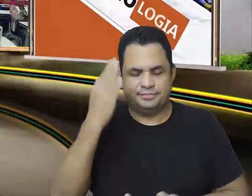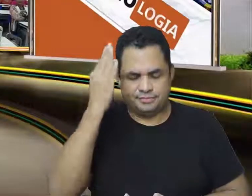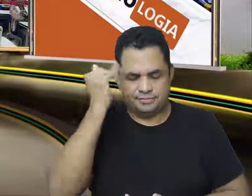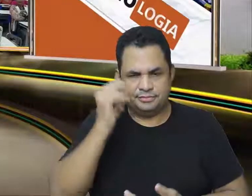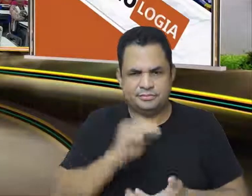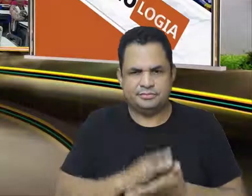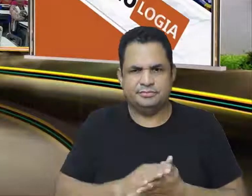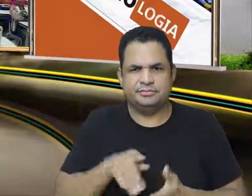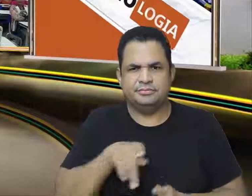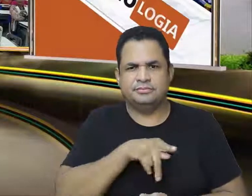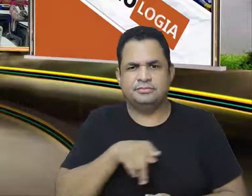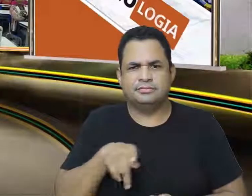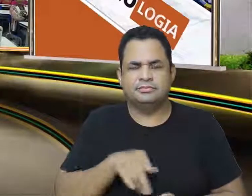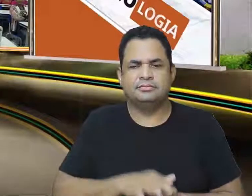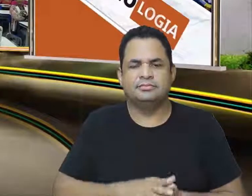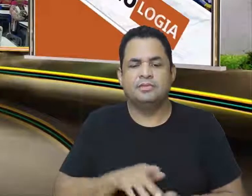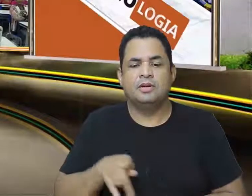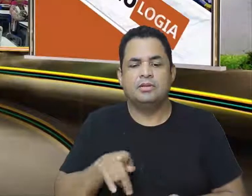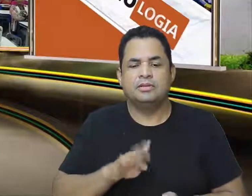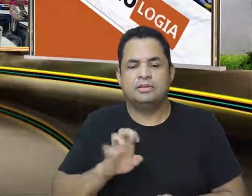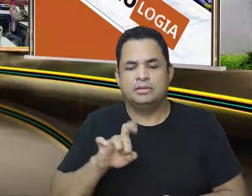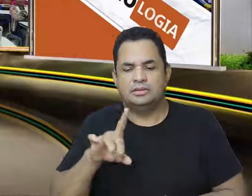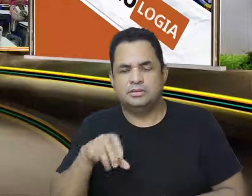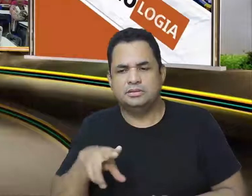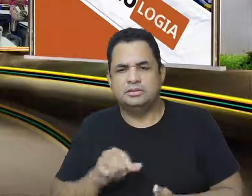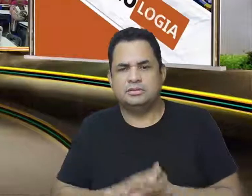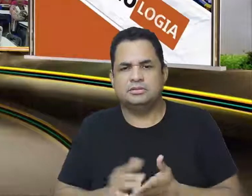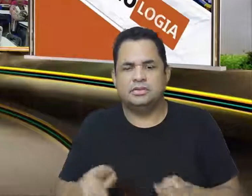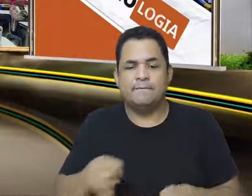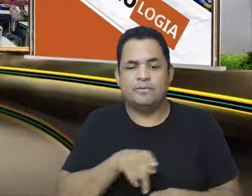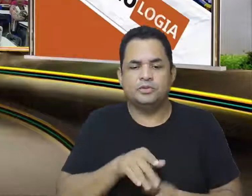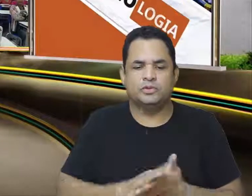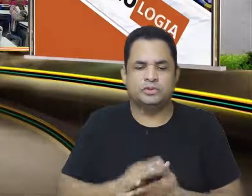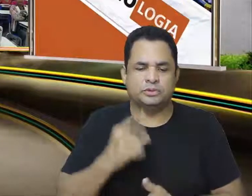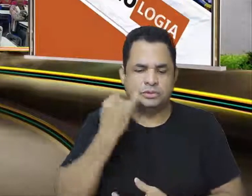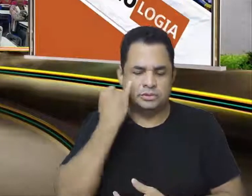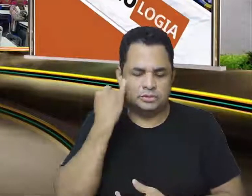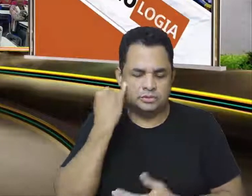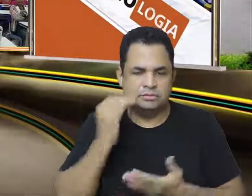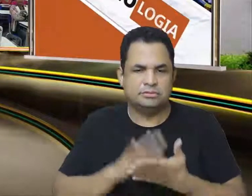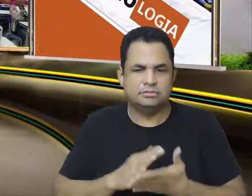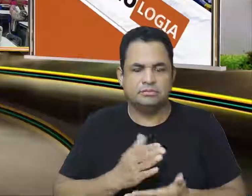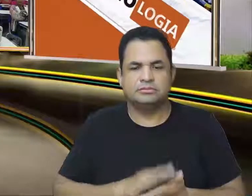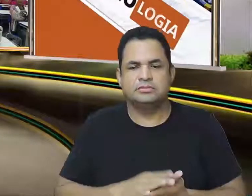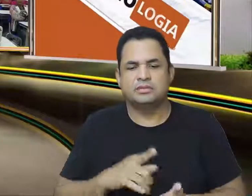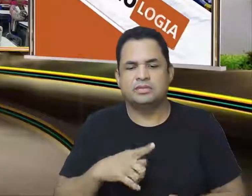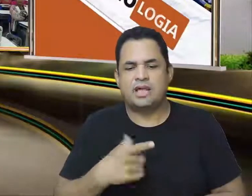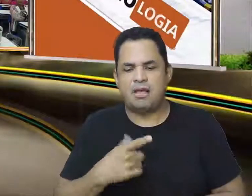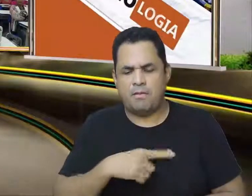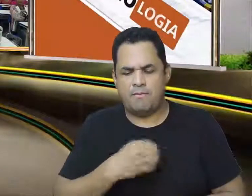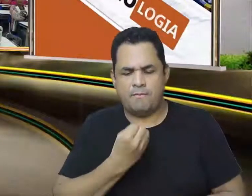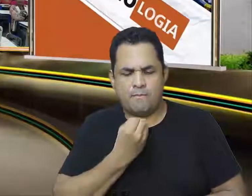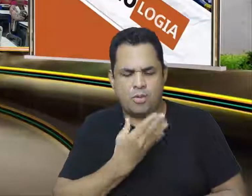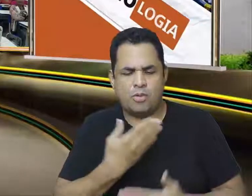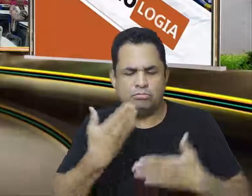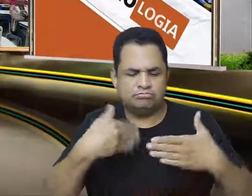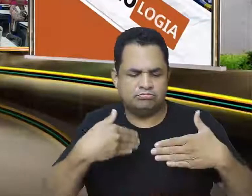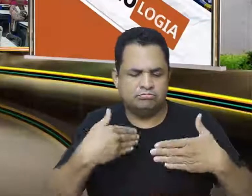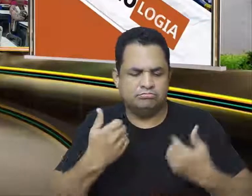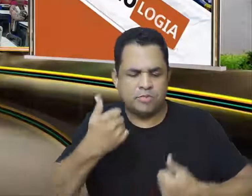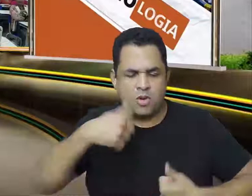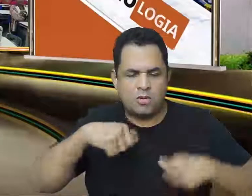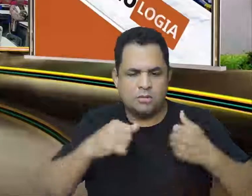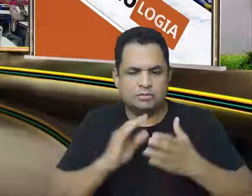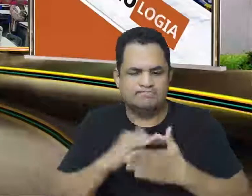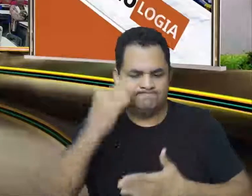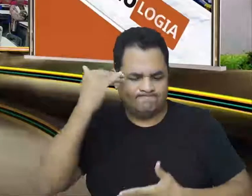bom? Eu, professora Elisângela, professora Dani, professor Sâmio, desejamos ótima avaliação para você,